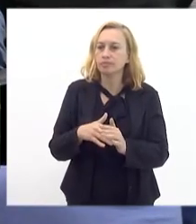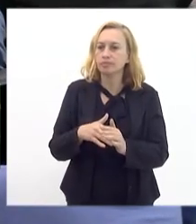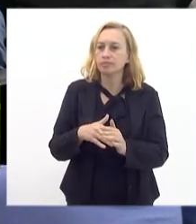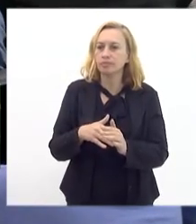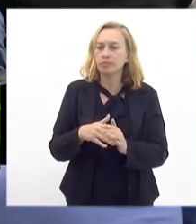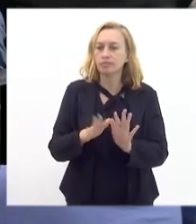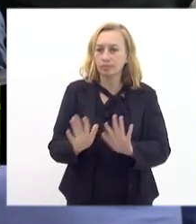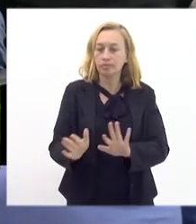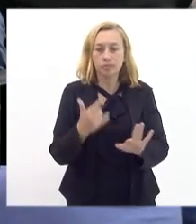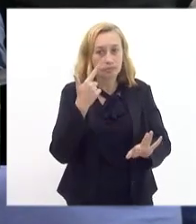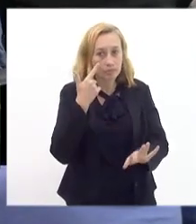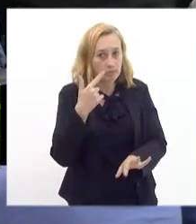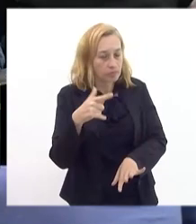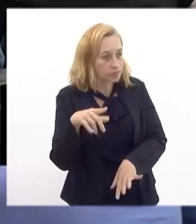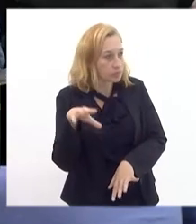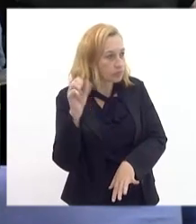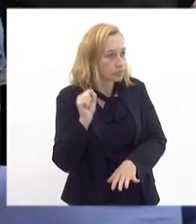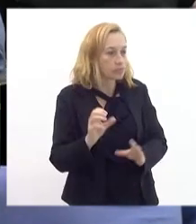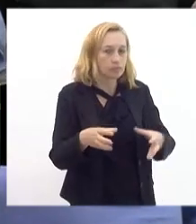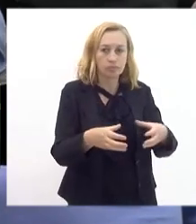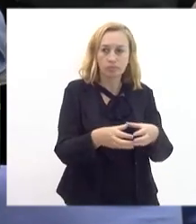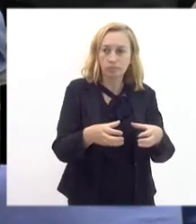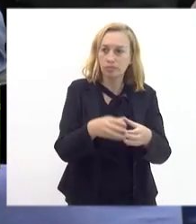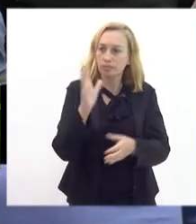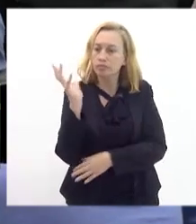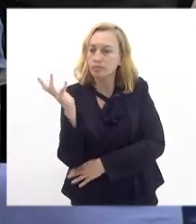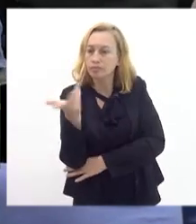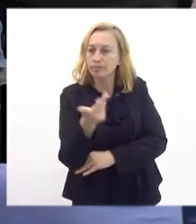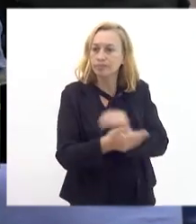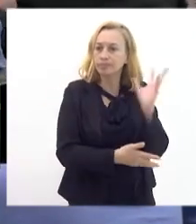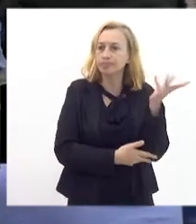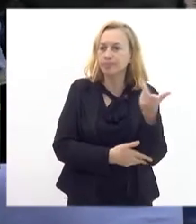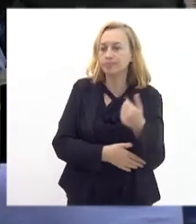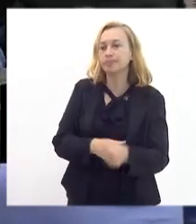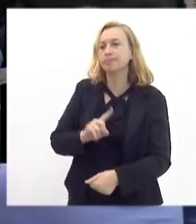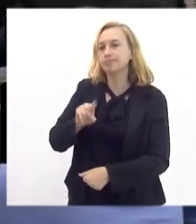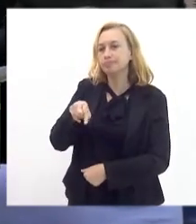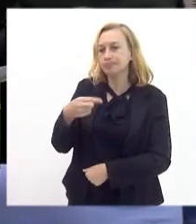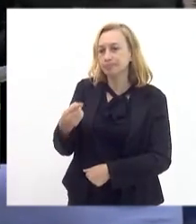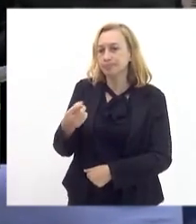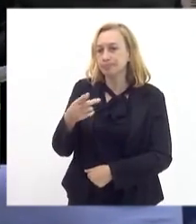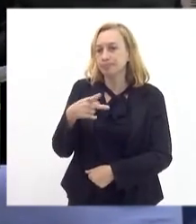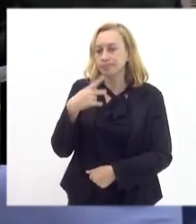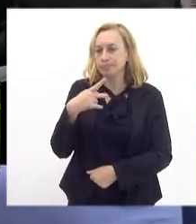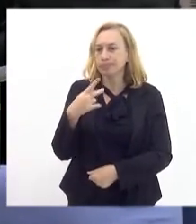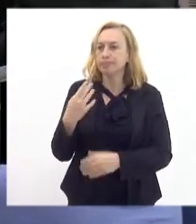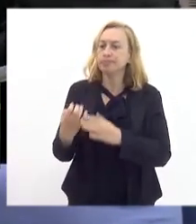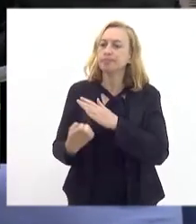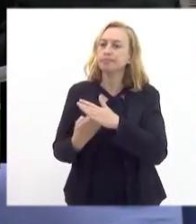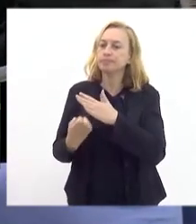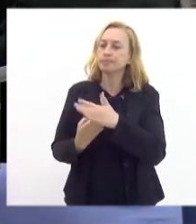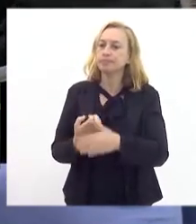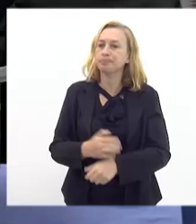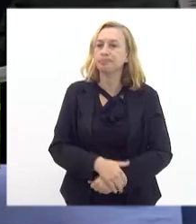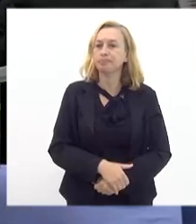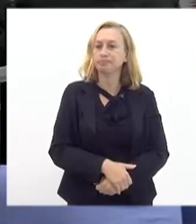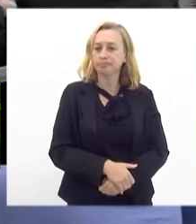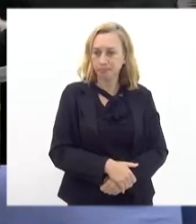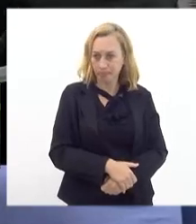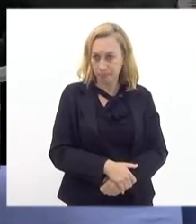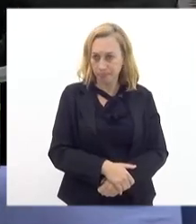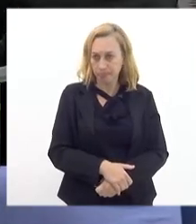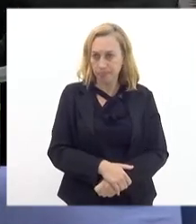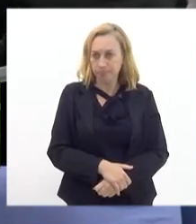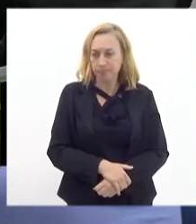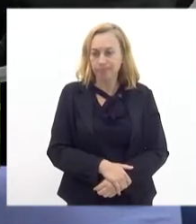ouvir a empresa tem que eu ver pelo menos o água mental que tem que fazer aqui os esclarecimentos e preste ela responde as pergunta que tá dos